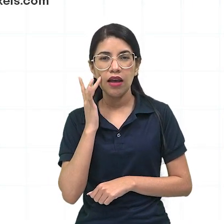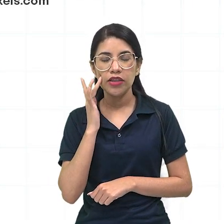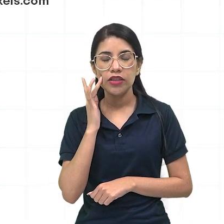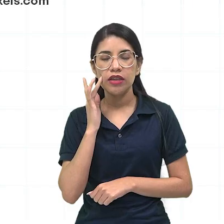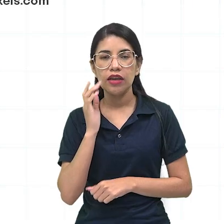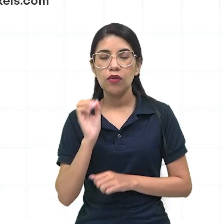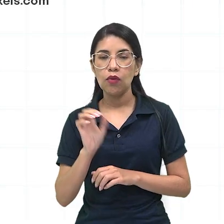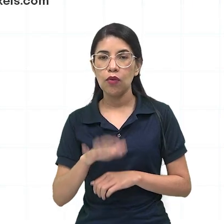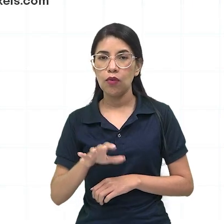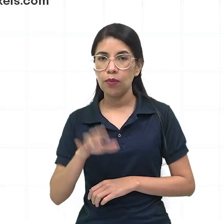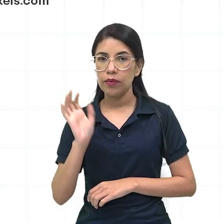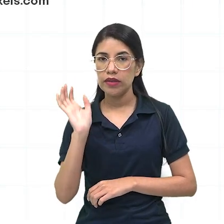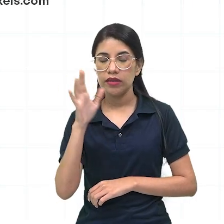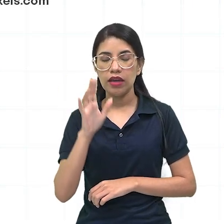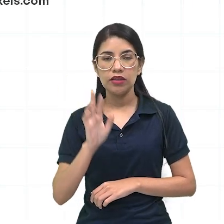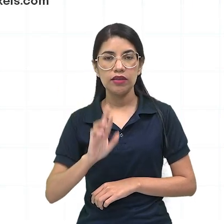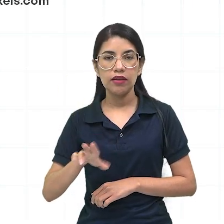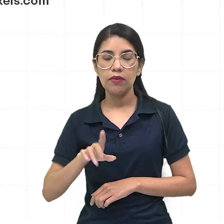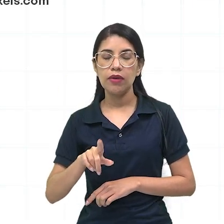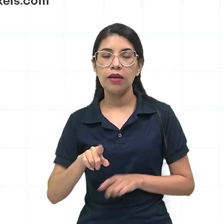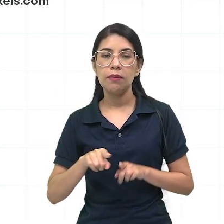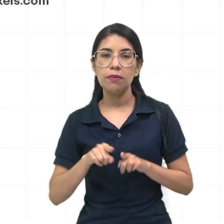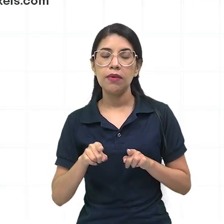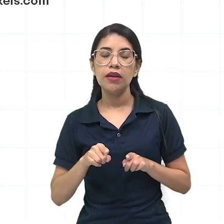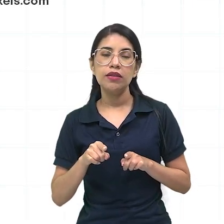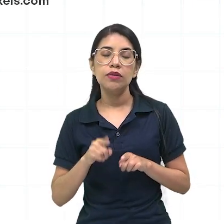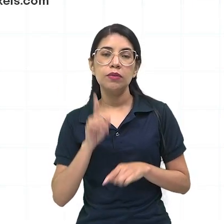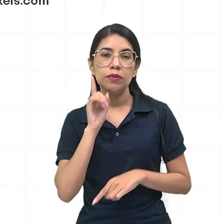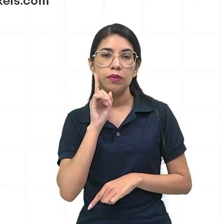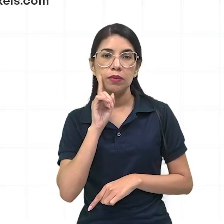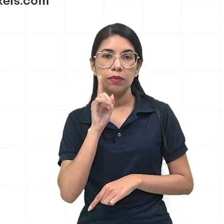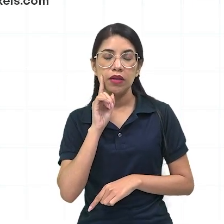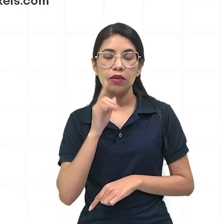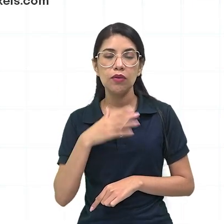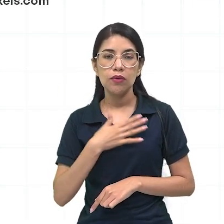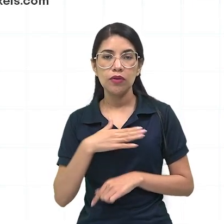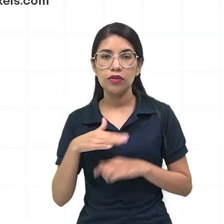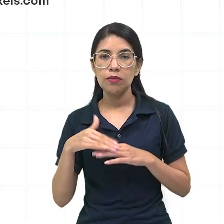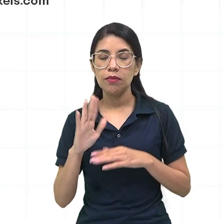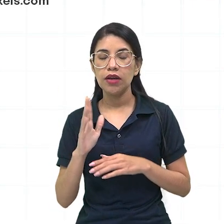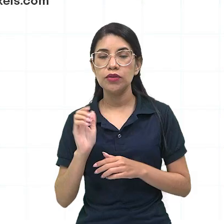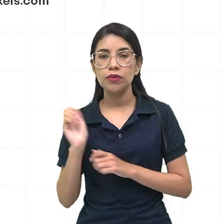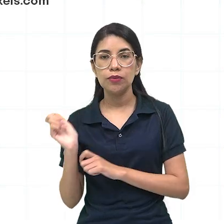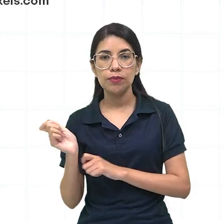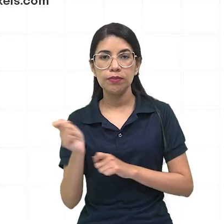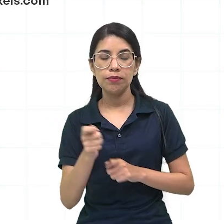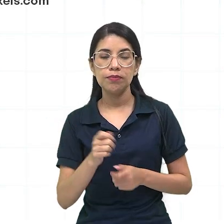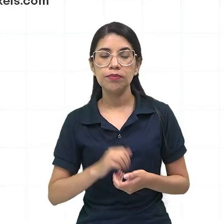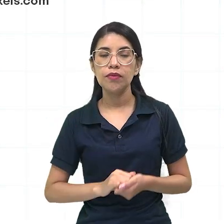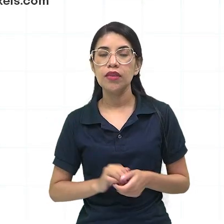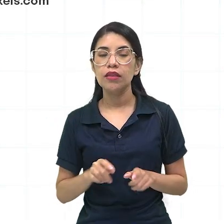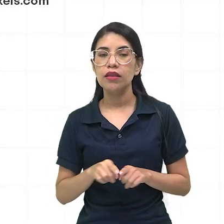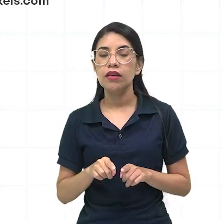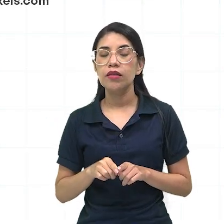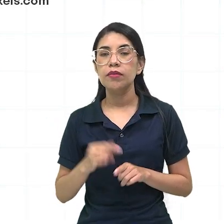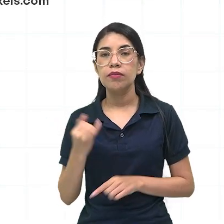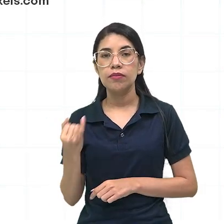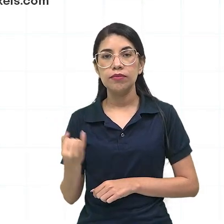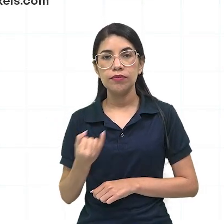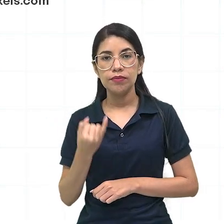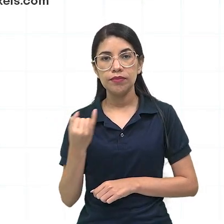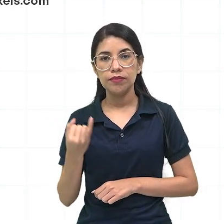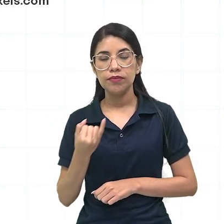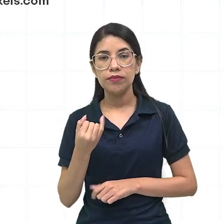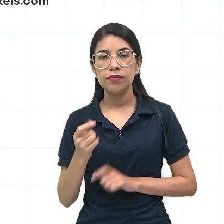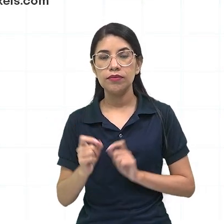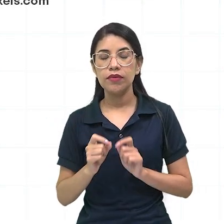está enganado. Na verdade, os americanos adoram o beisebol muito mais, né? Ele tem desempenhado um papel